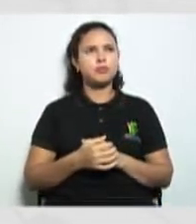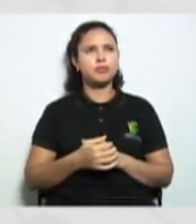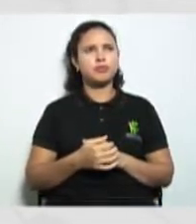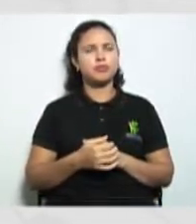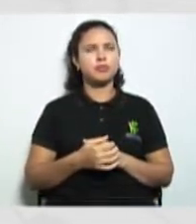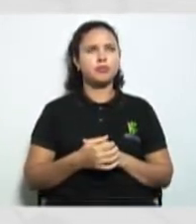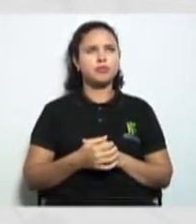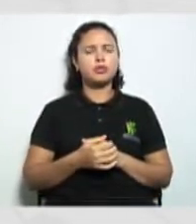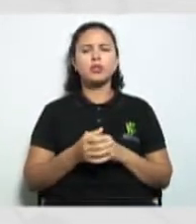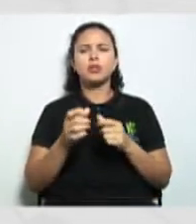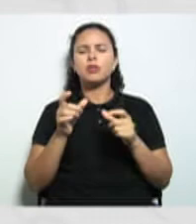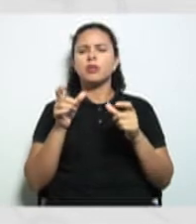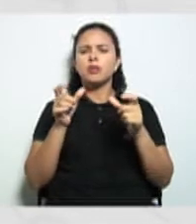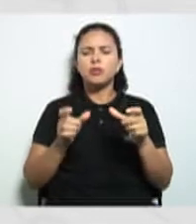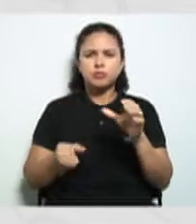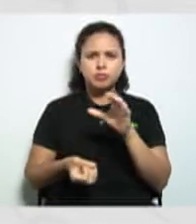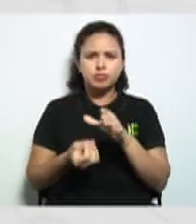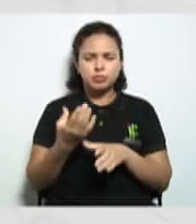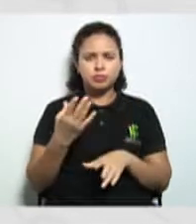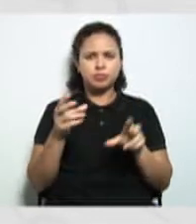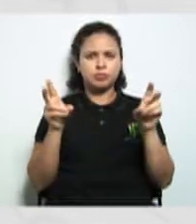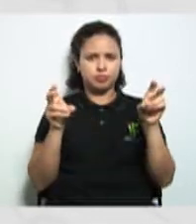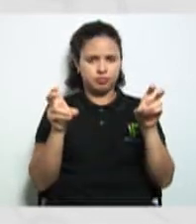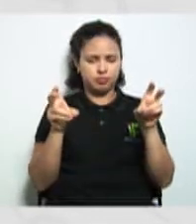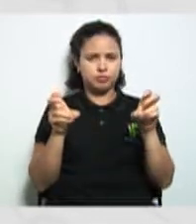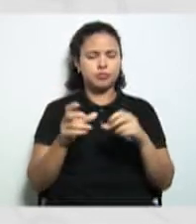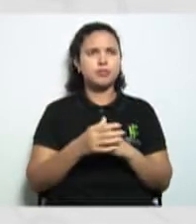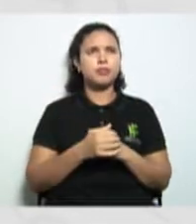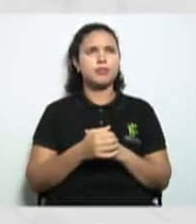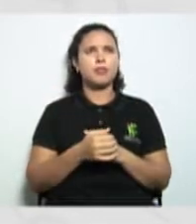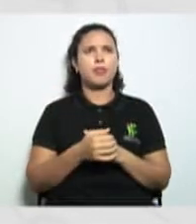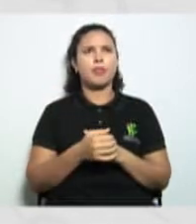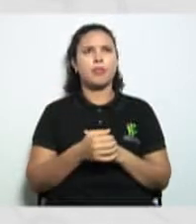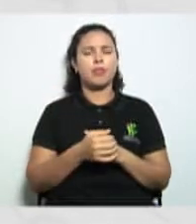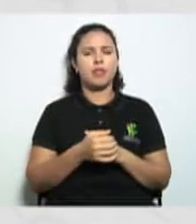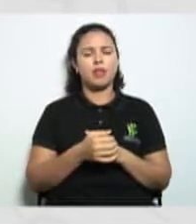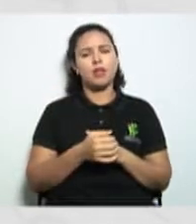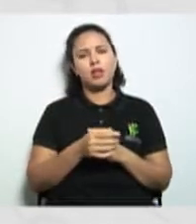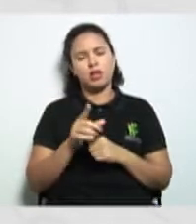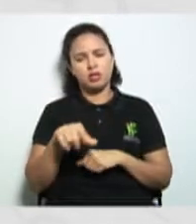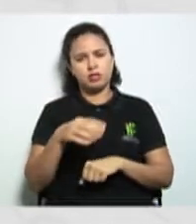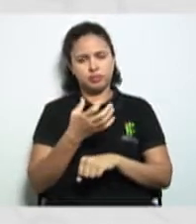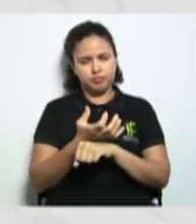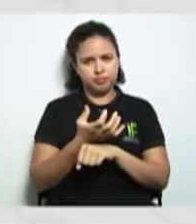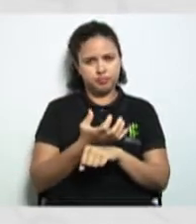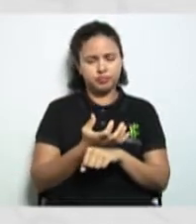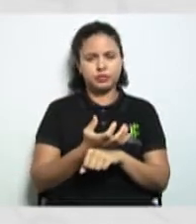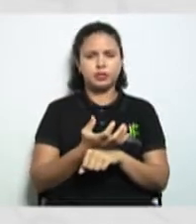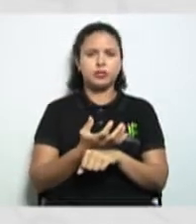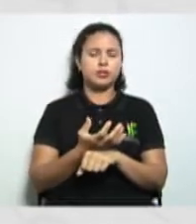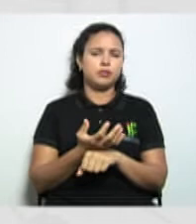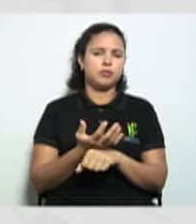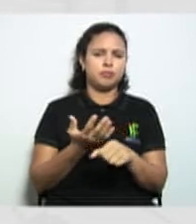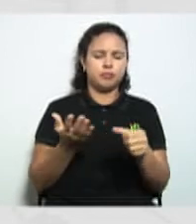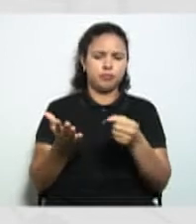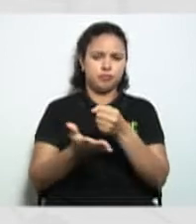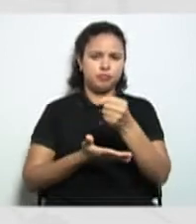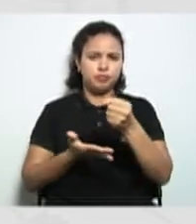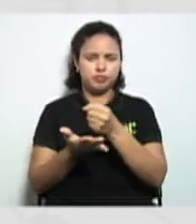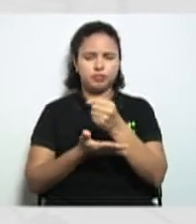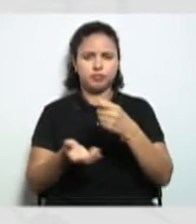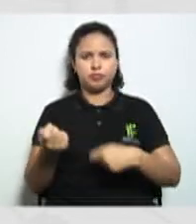Olha só, de onde surgem os temas? Fundamentos da administração, tá? Que é uma disciplina que vocês